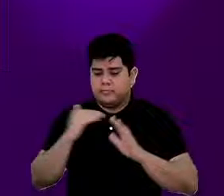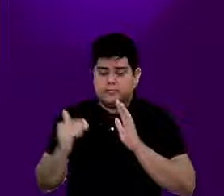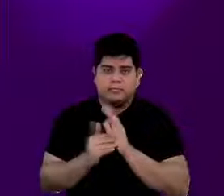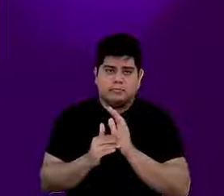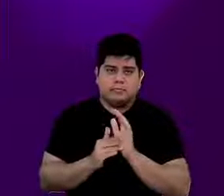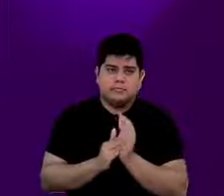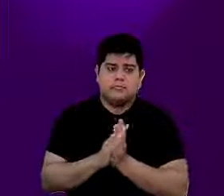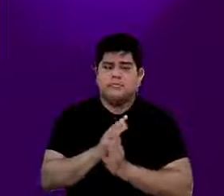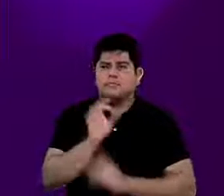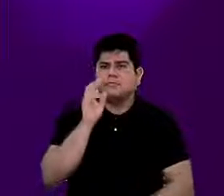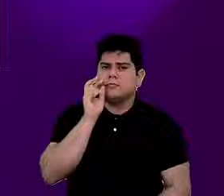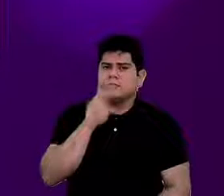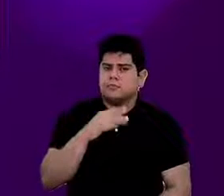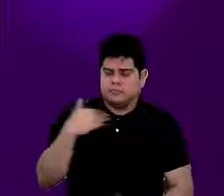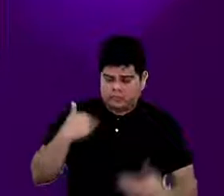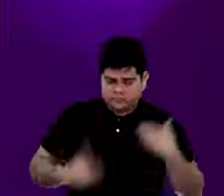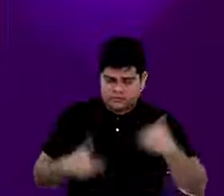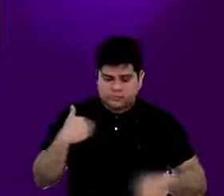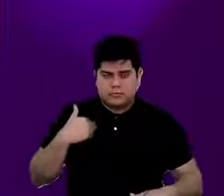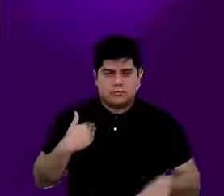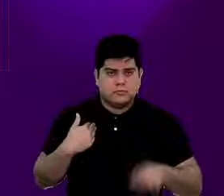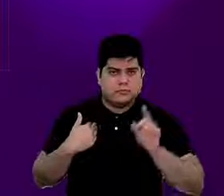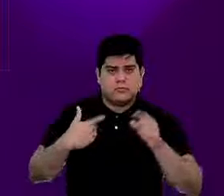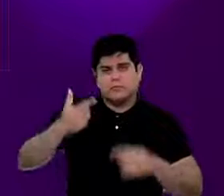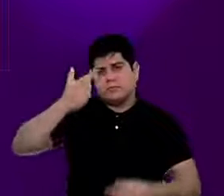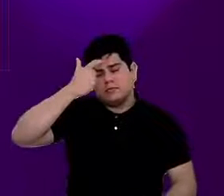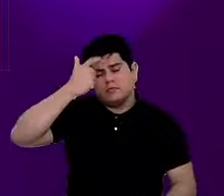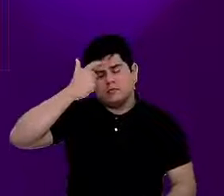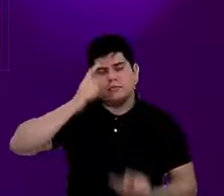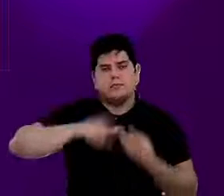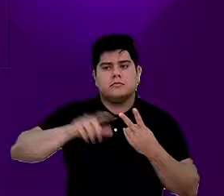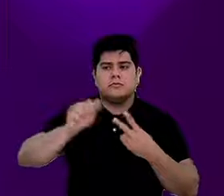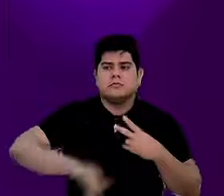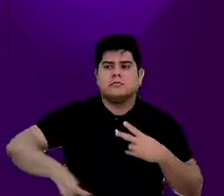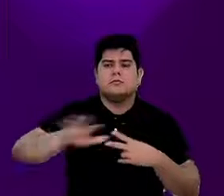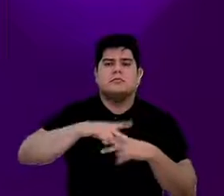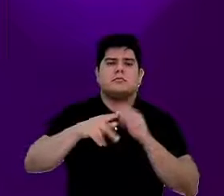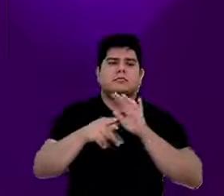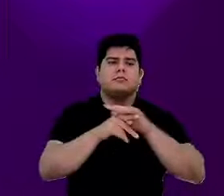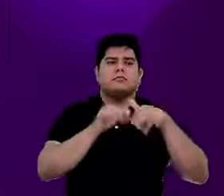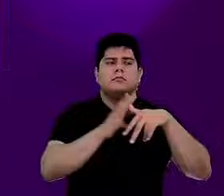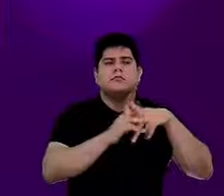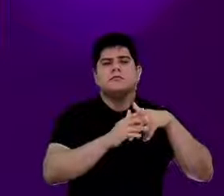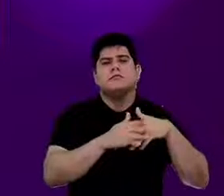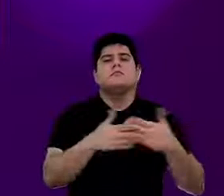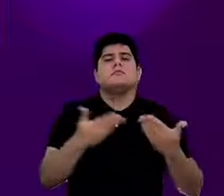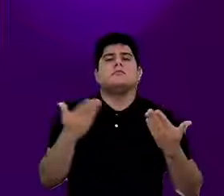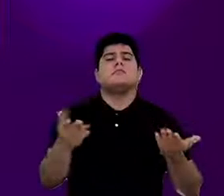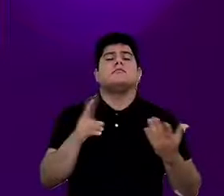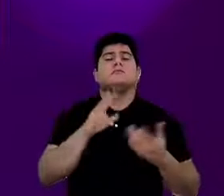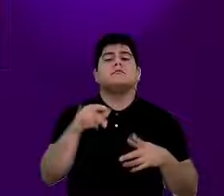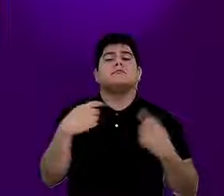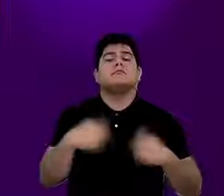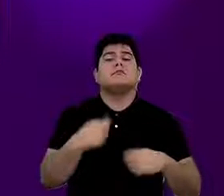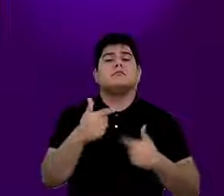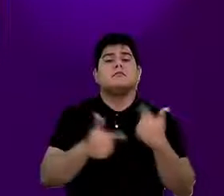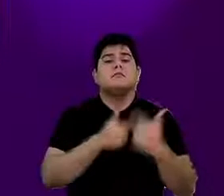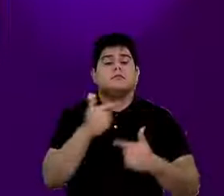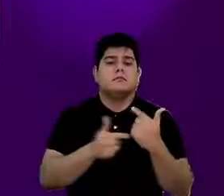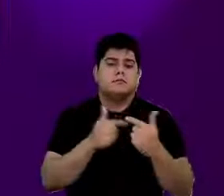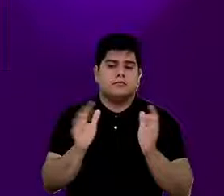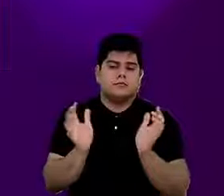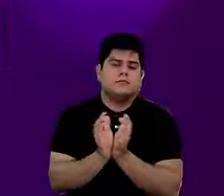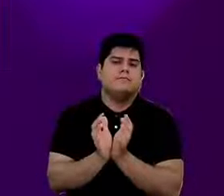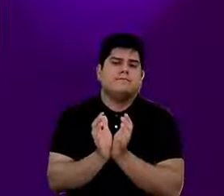só a saúde física, mas também a saúde mental, ambiental do nosso paciente. E para isso a gente vai ter que trabalhar